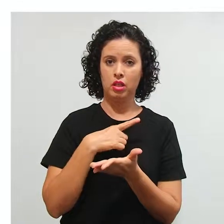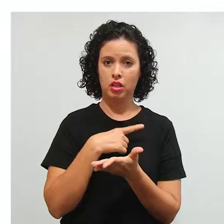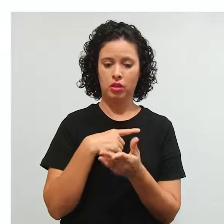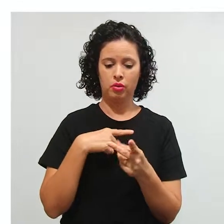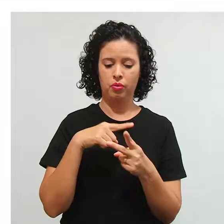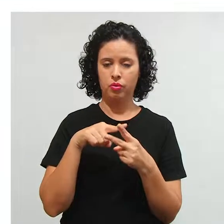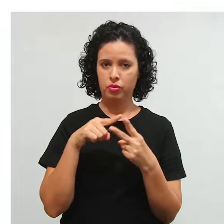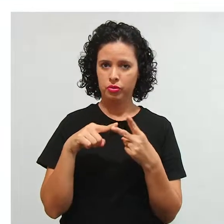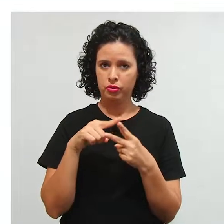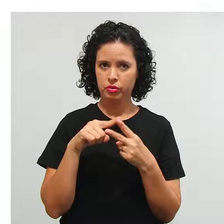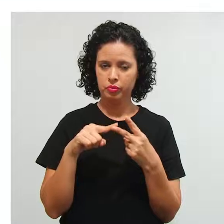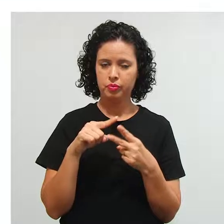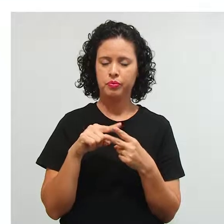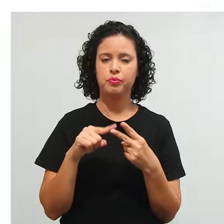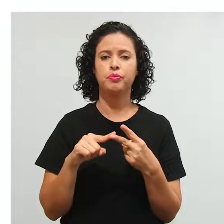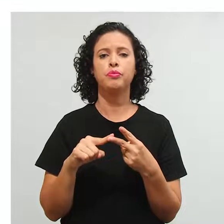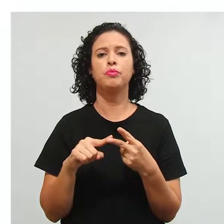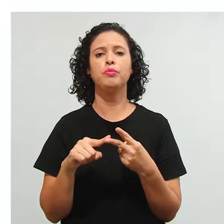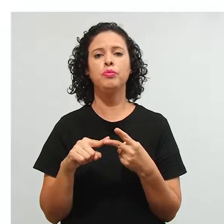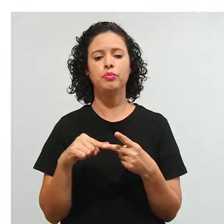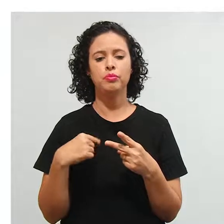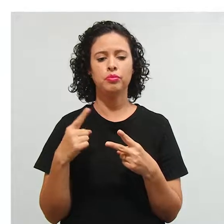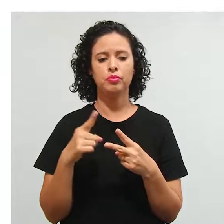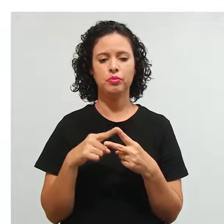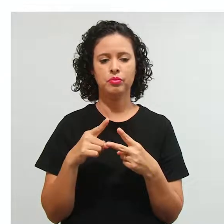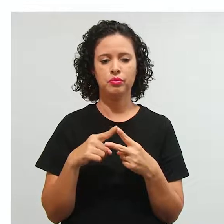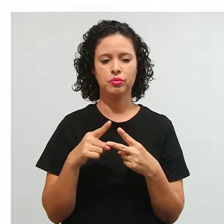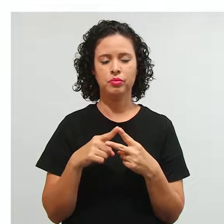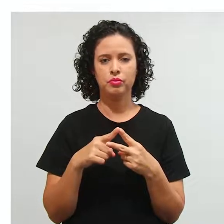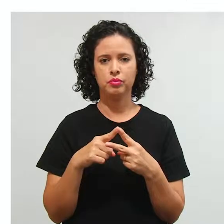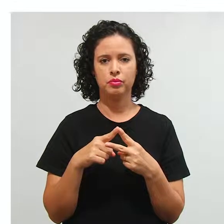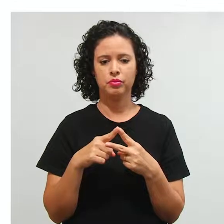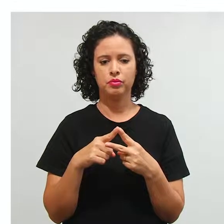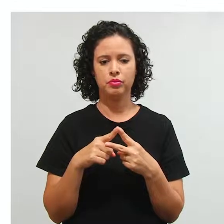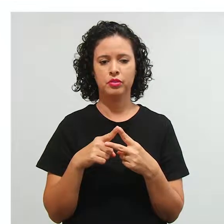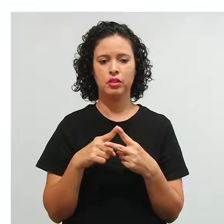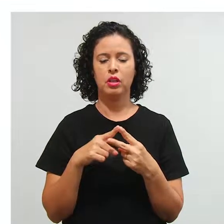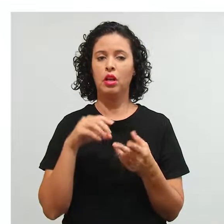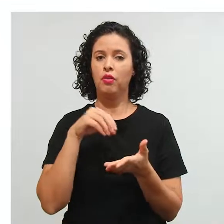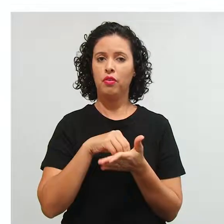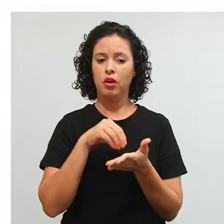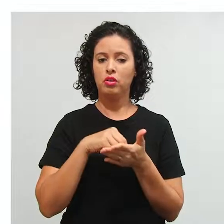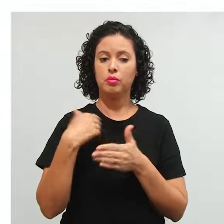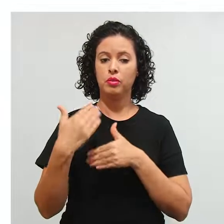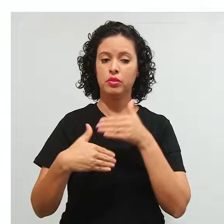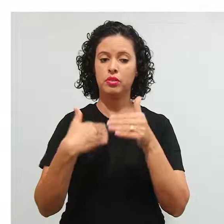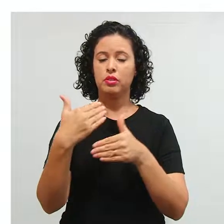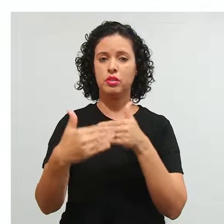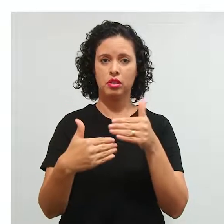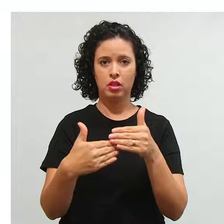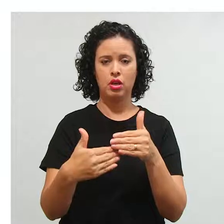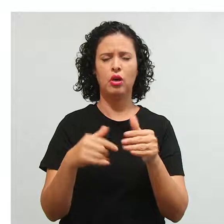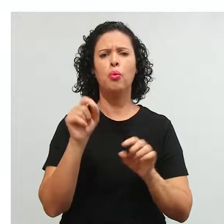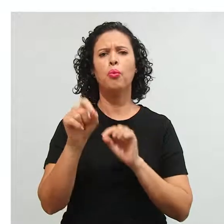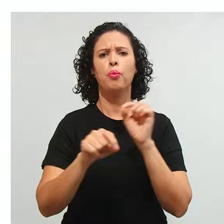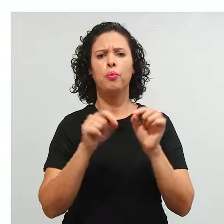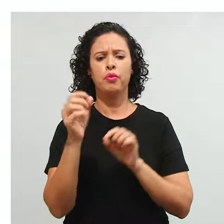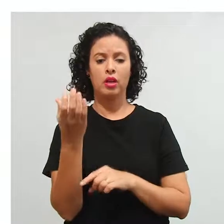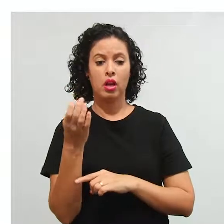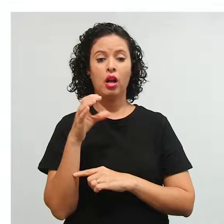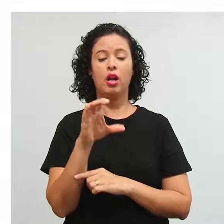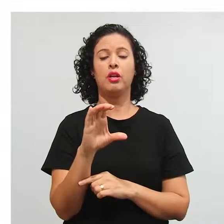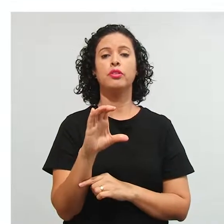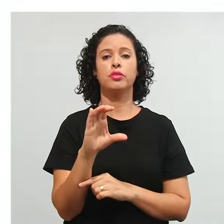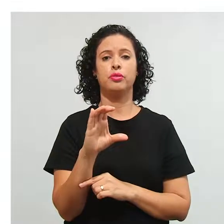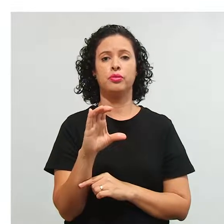2 tipos. Os não processados. O que são créditos,